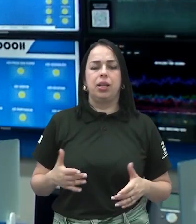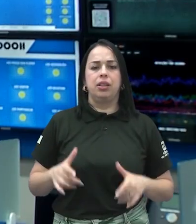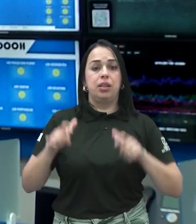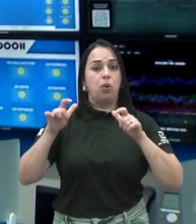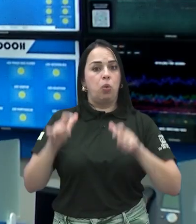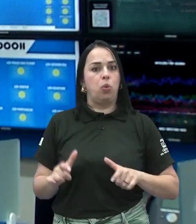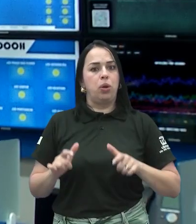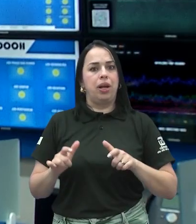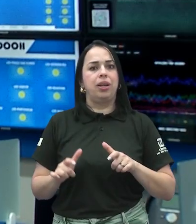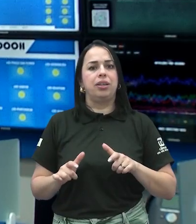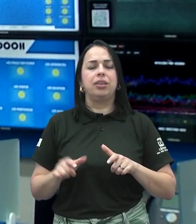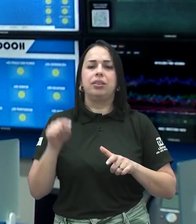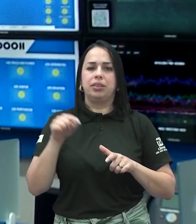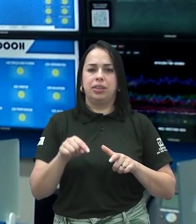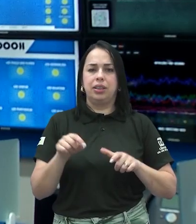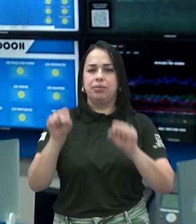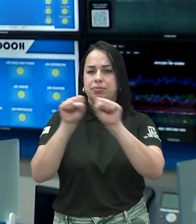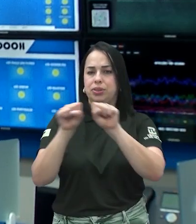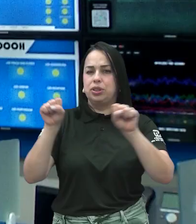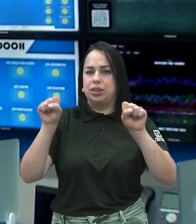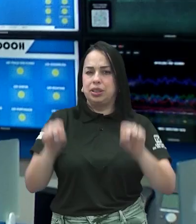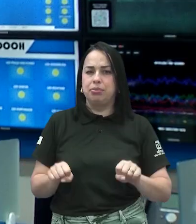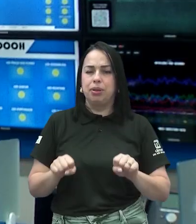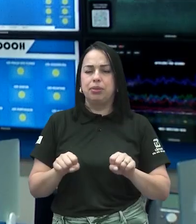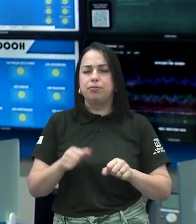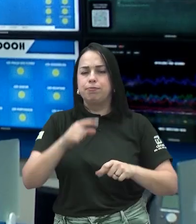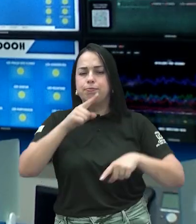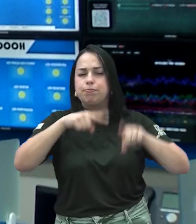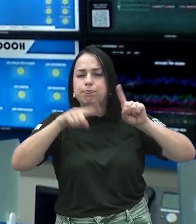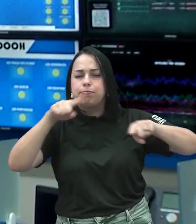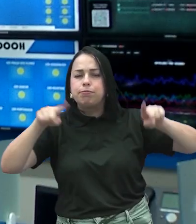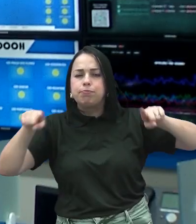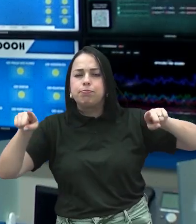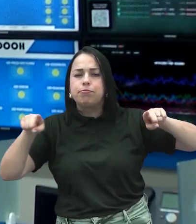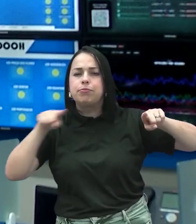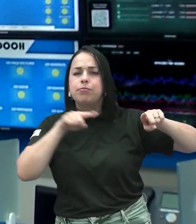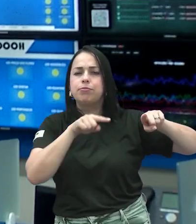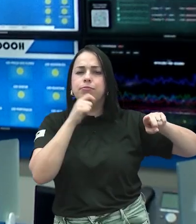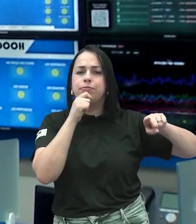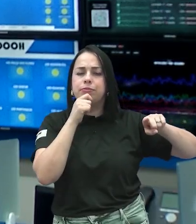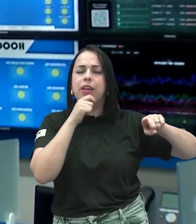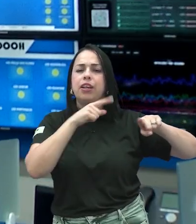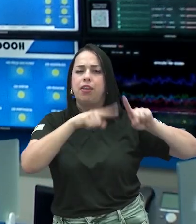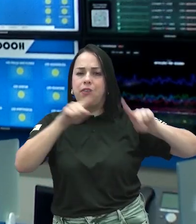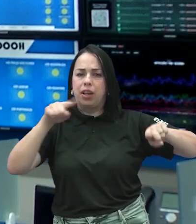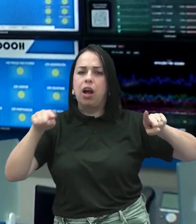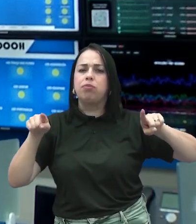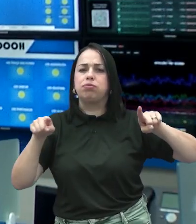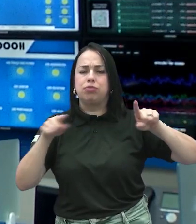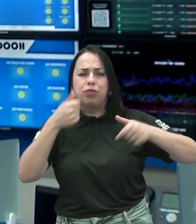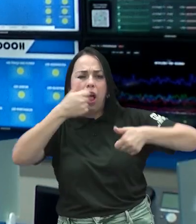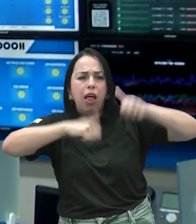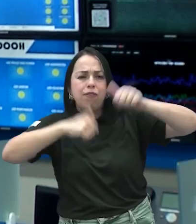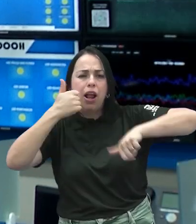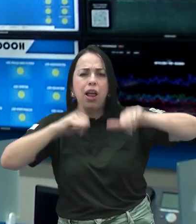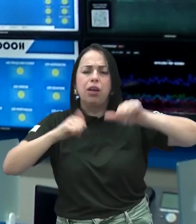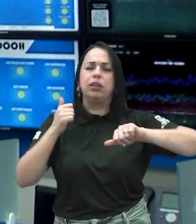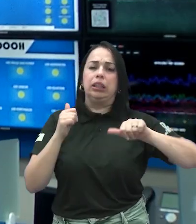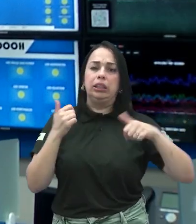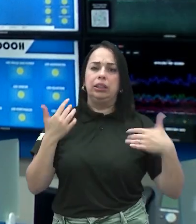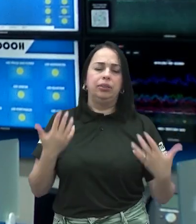uma central de operação de rede que monitora os dispositivos que ficam ligados numa rede, né,